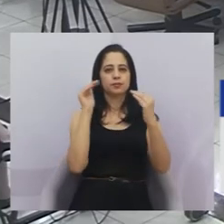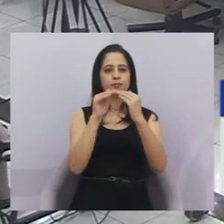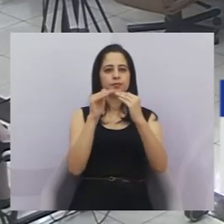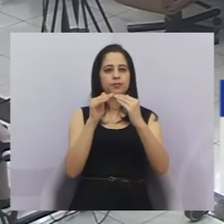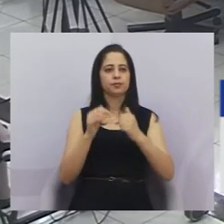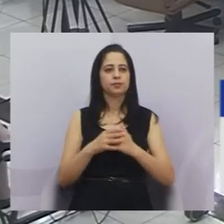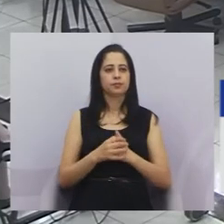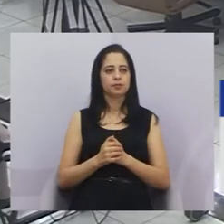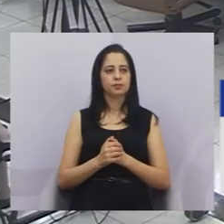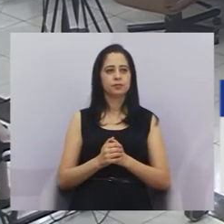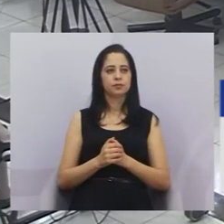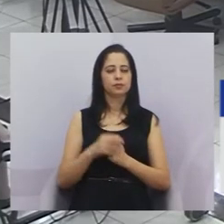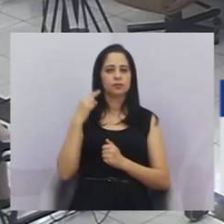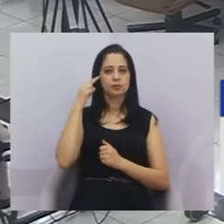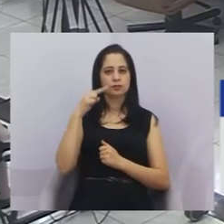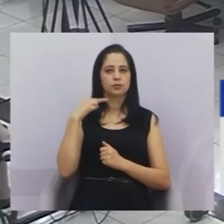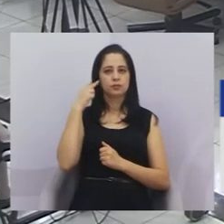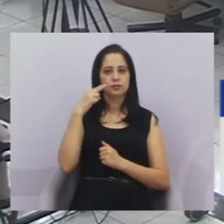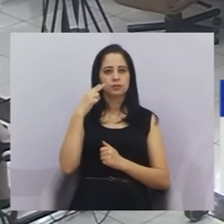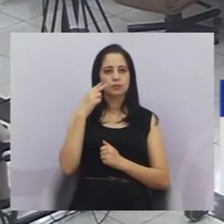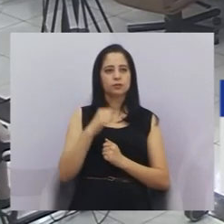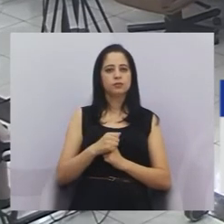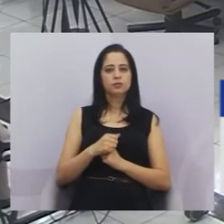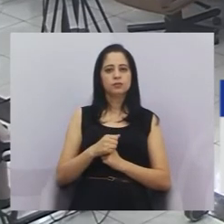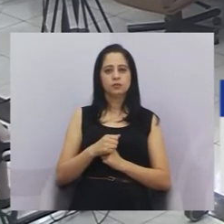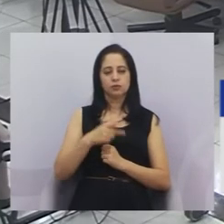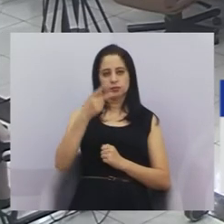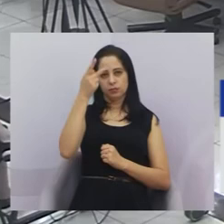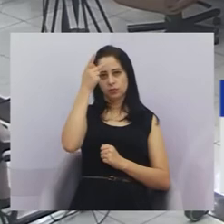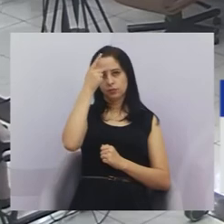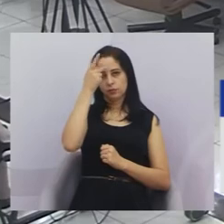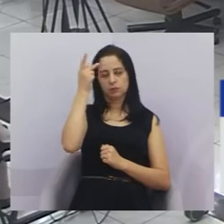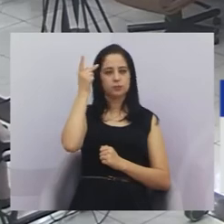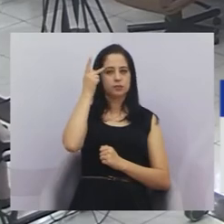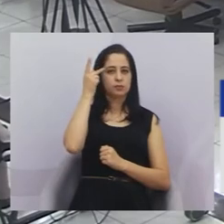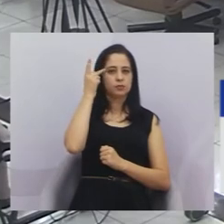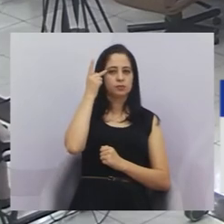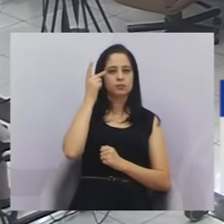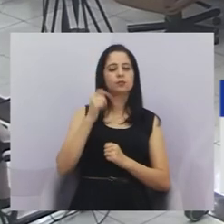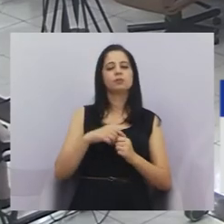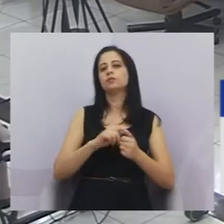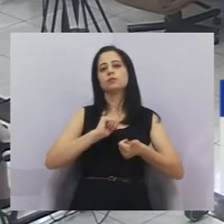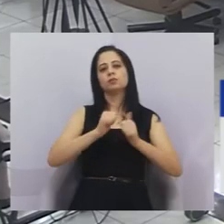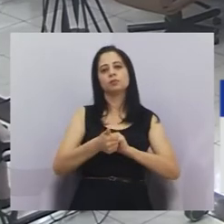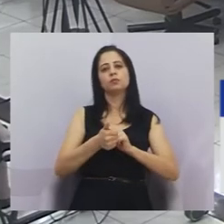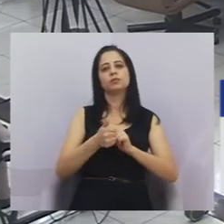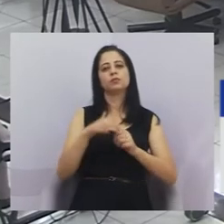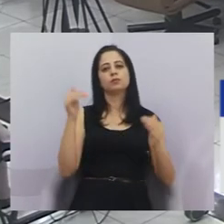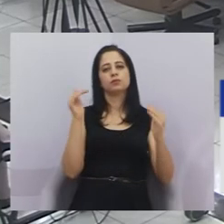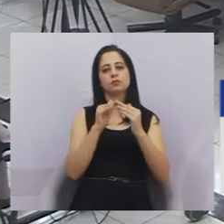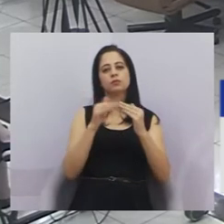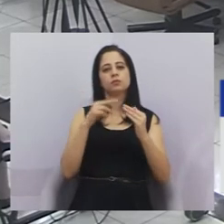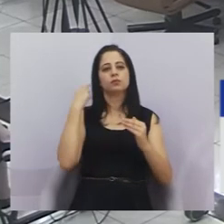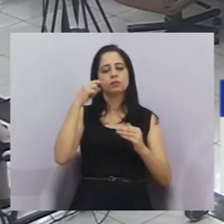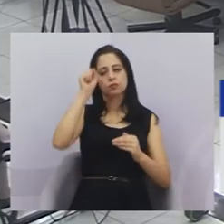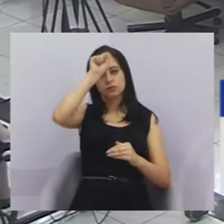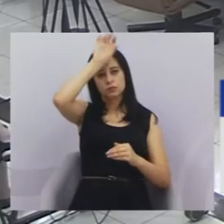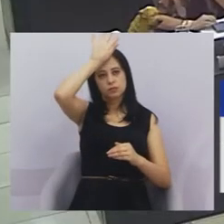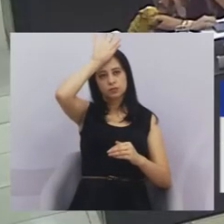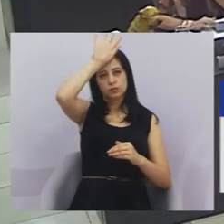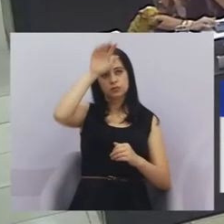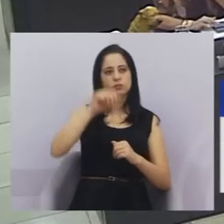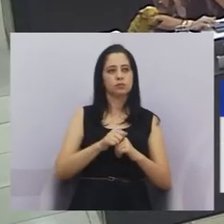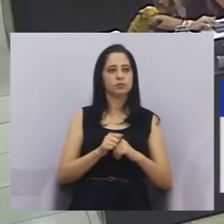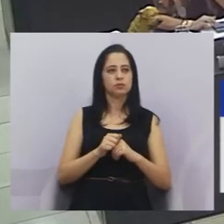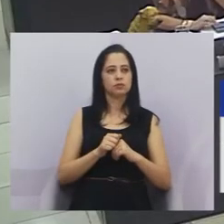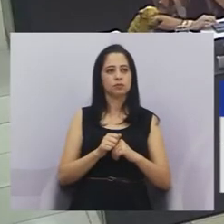Favorável. Como vota o vereador Paulinho do Esporte? Favorável. Como vota o vereador Dr. Rodrigo Salomão?